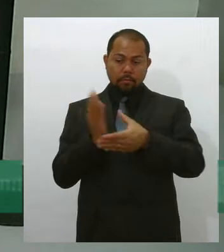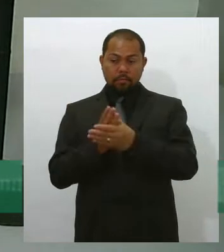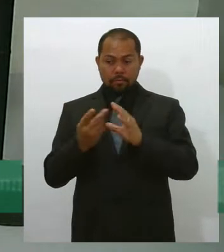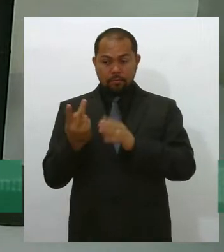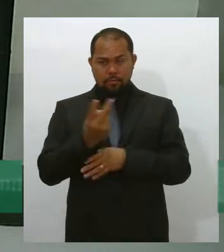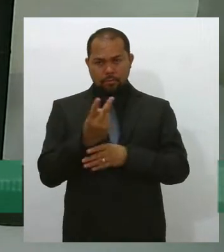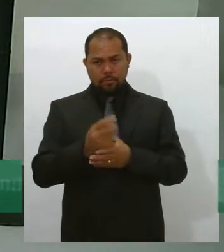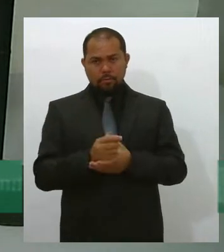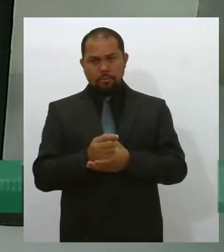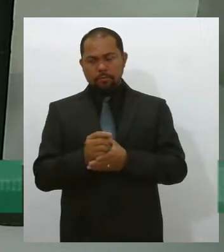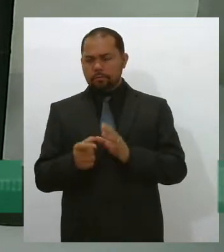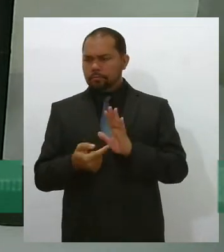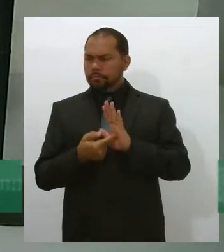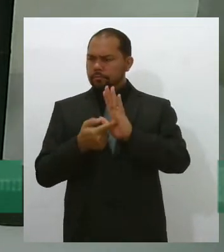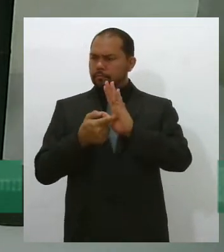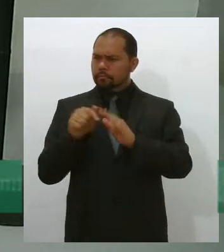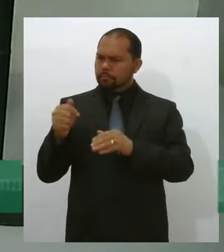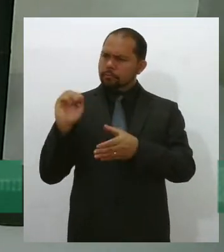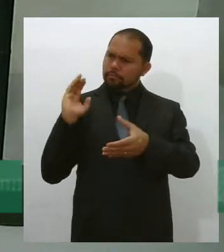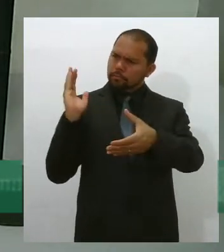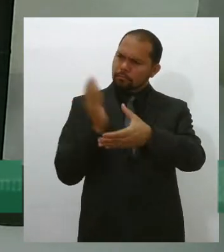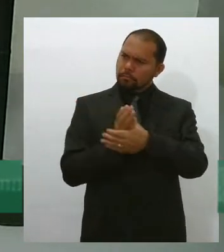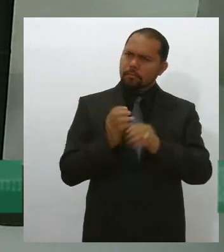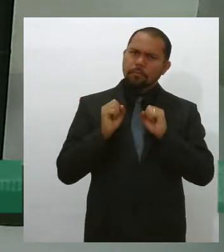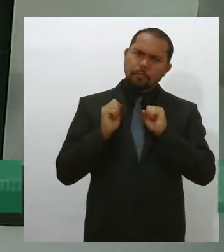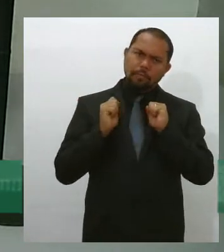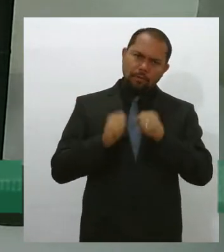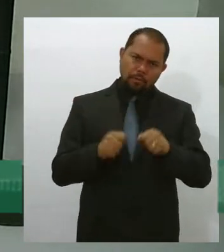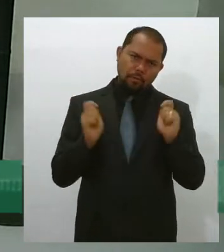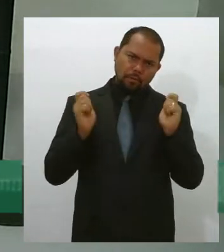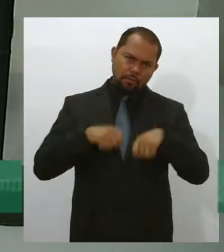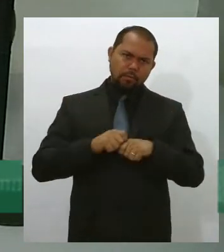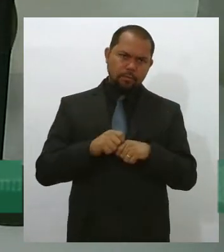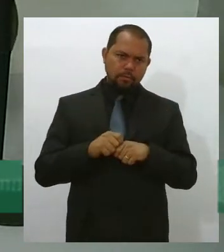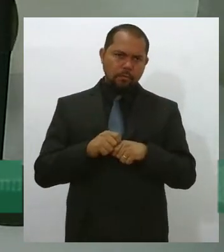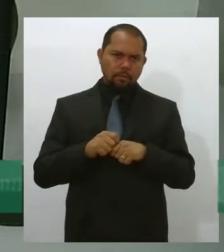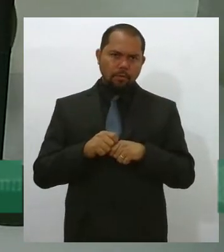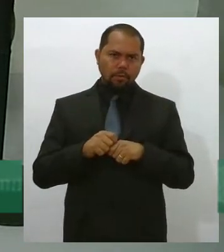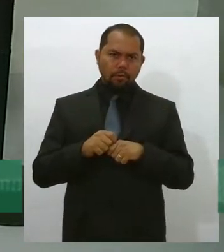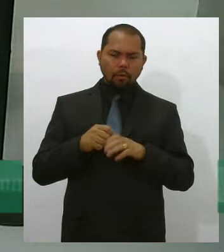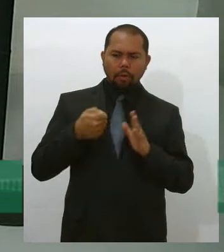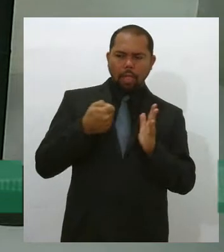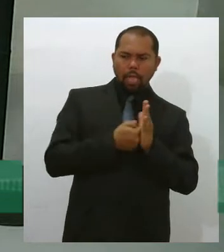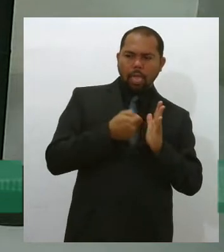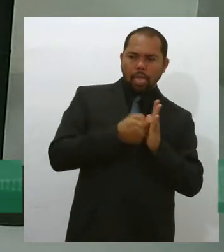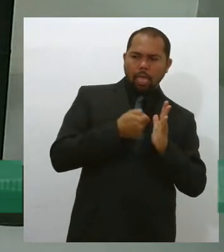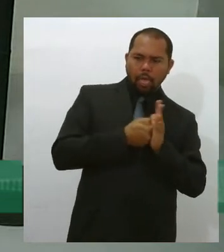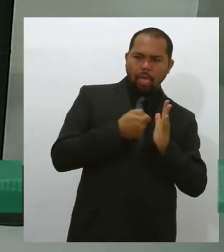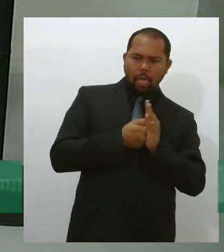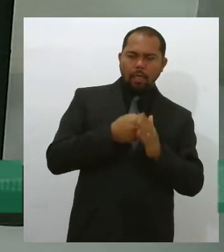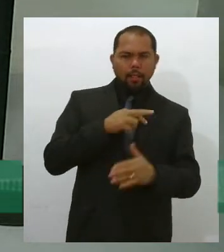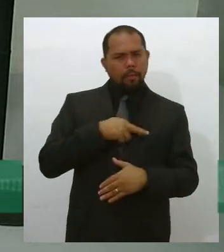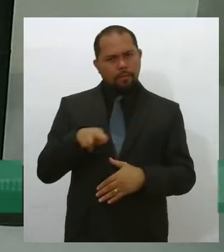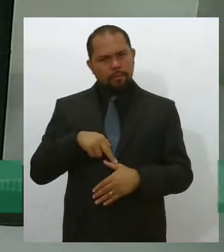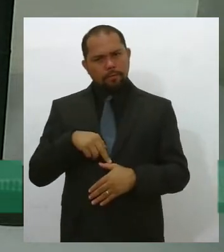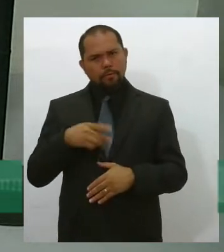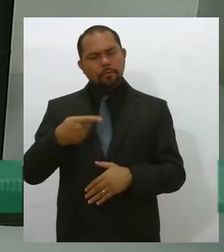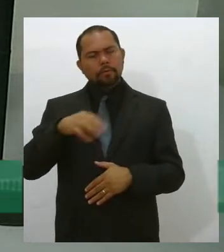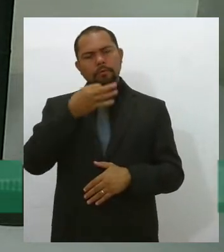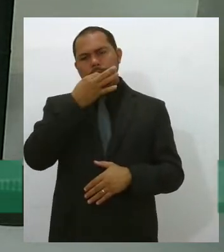esses processos podem ser considerados aí como perseguição religiosa Qual a sua opinião sobre essa afirmação